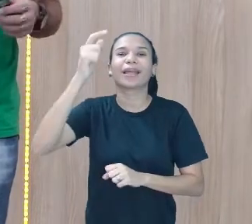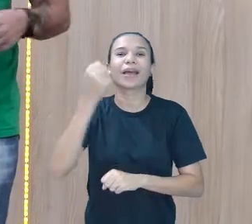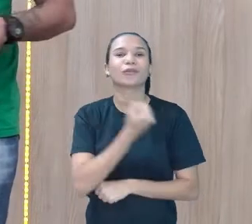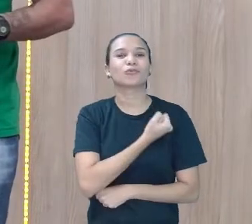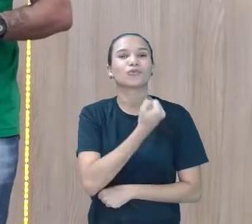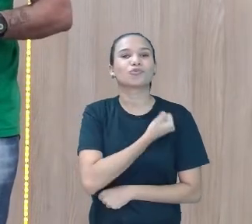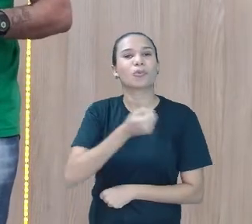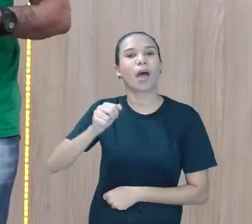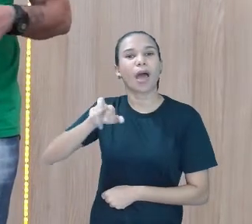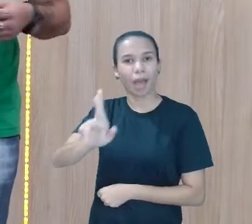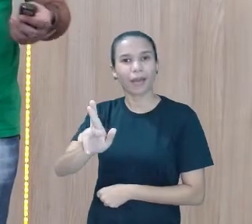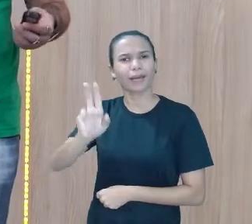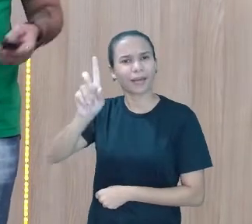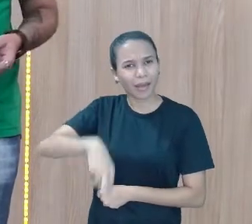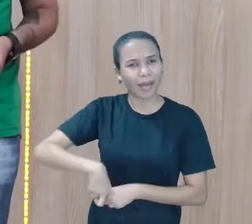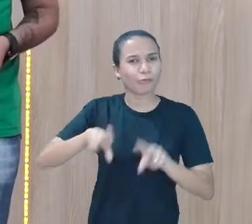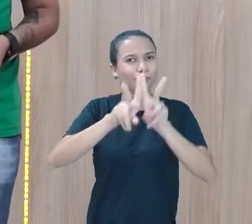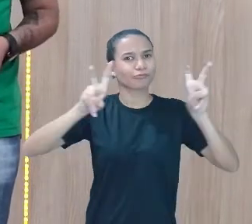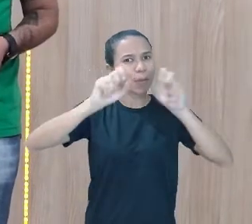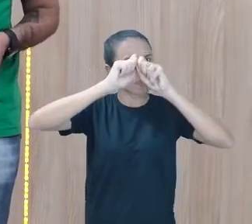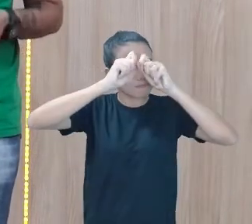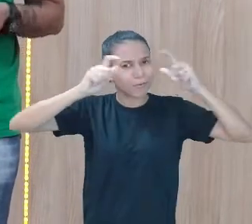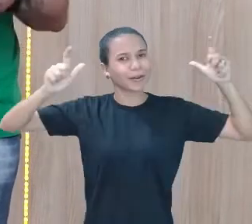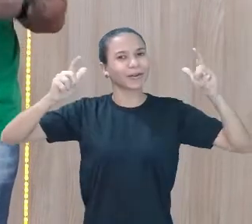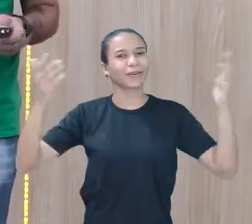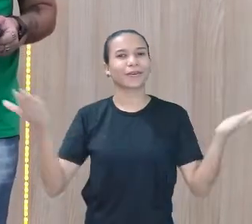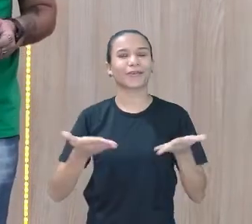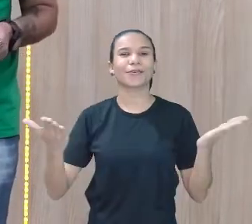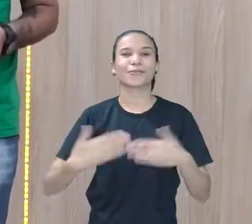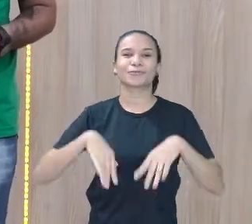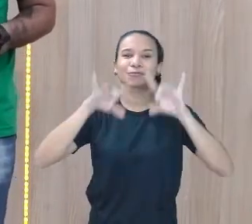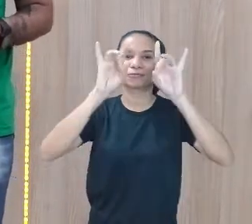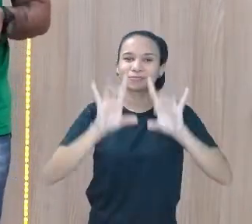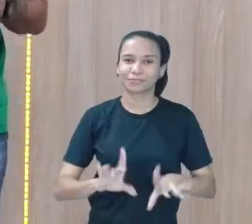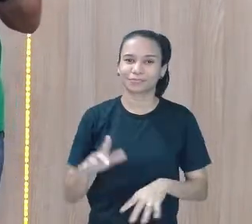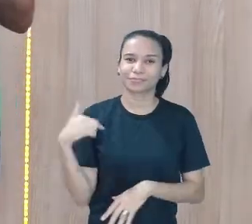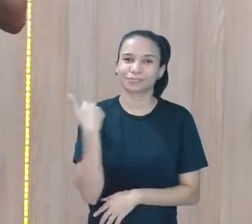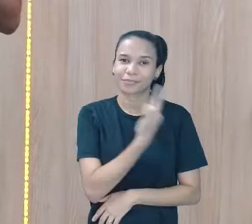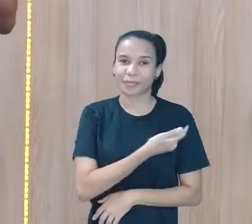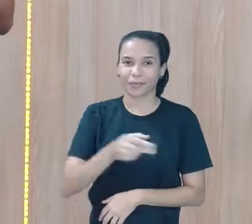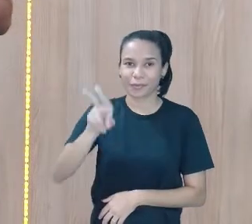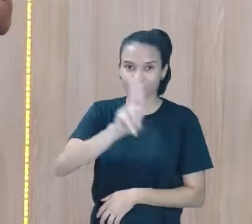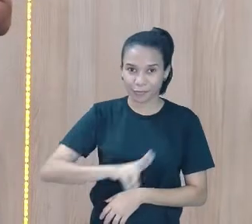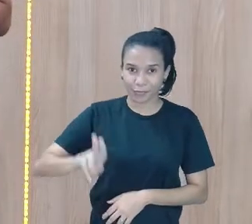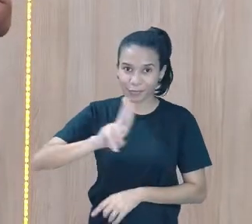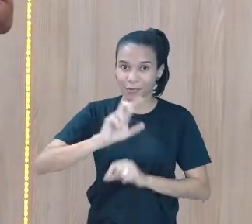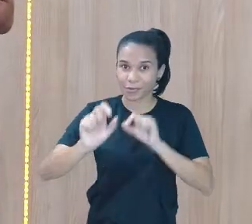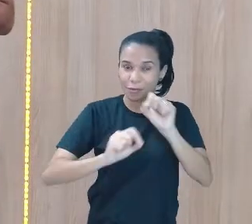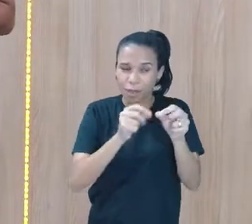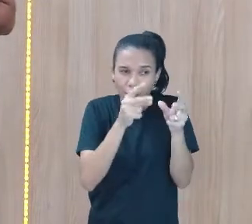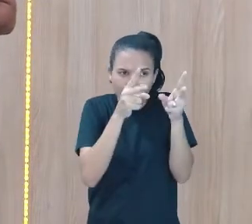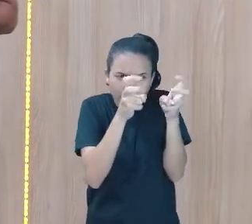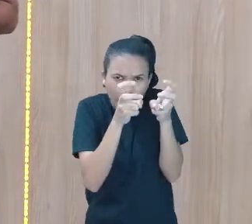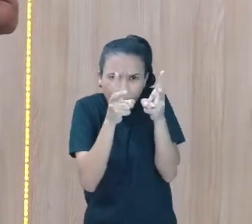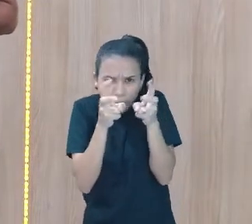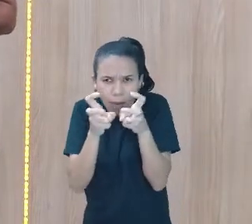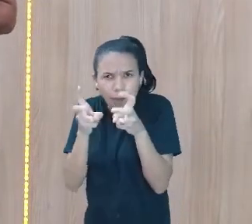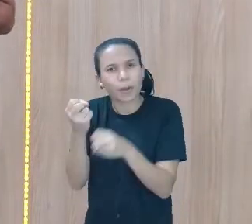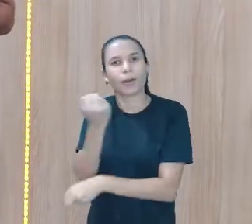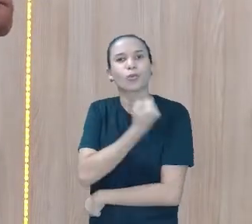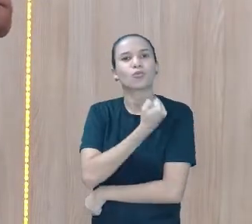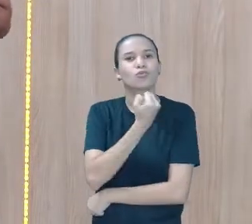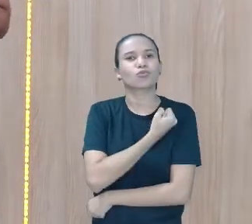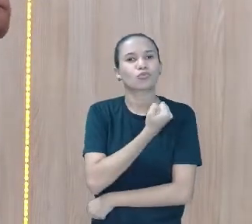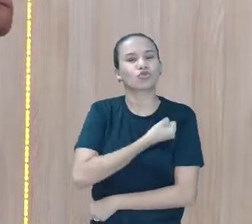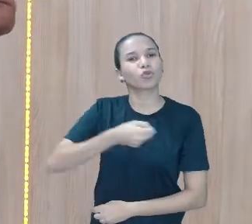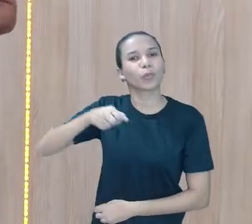números racionais, é um tema bastante amplo e hoje, especificamente, a gente vai trabalhar como identificar um